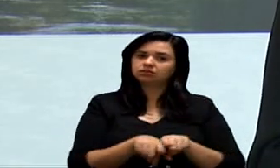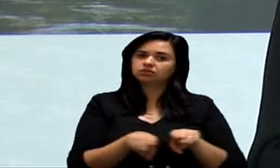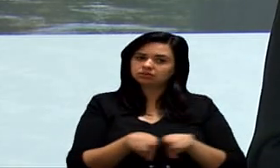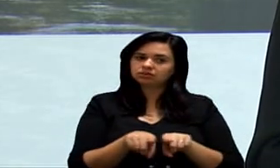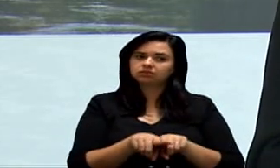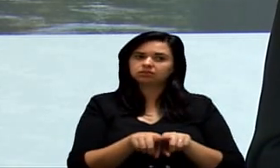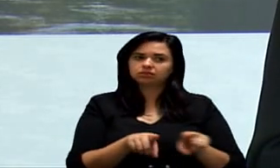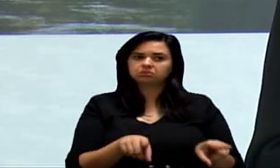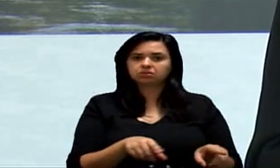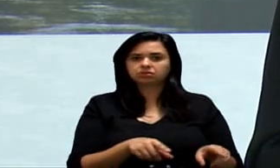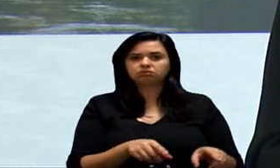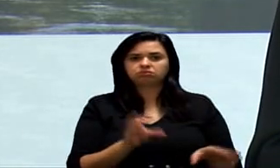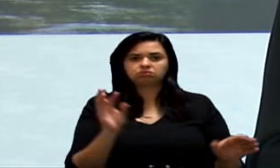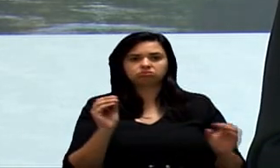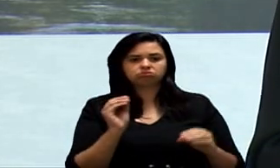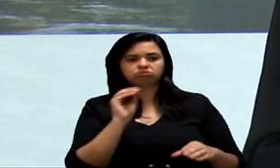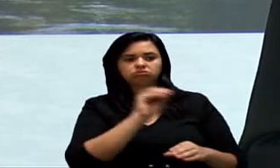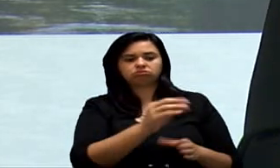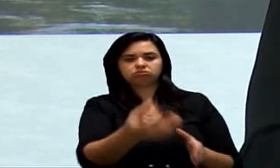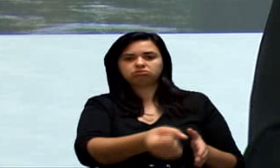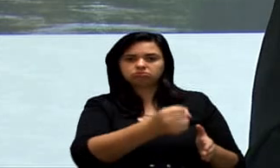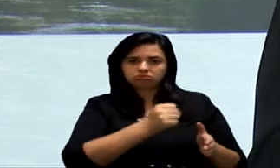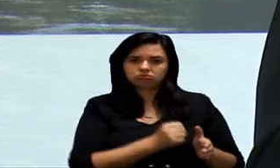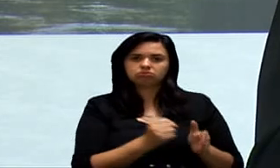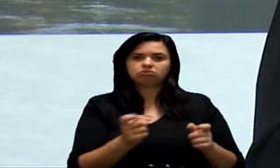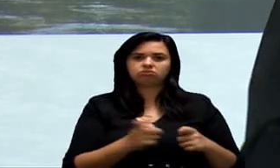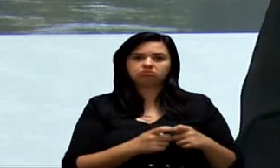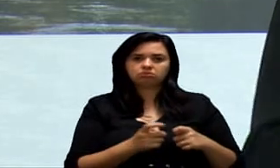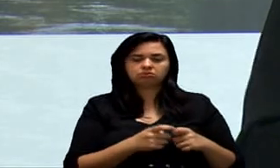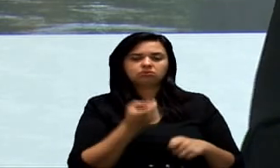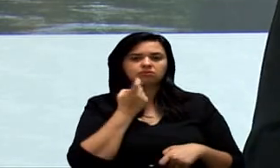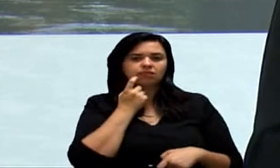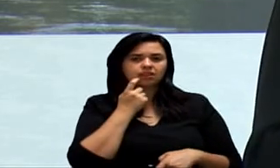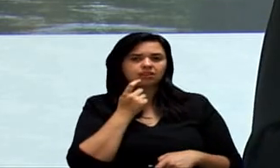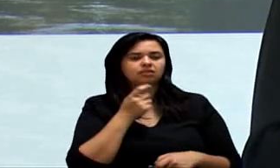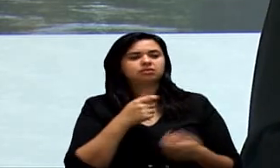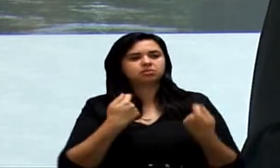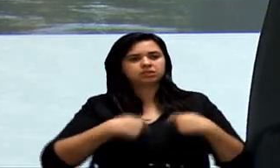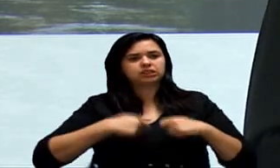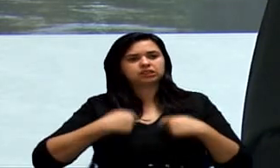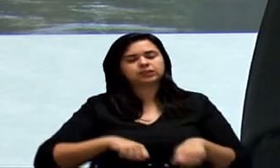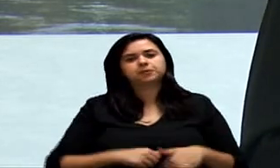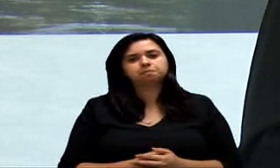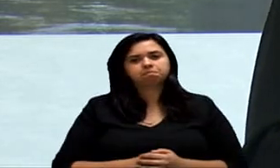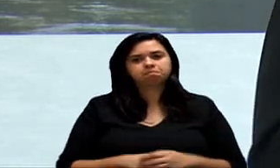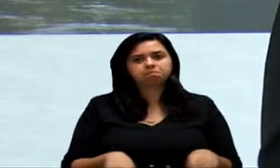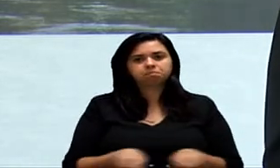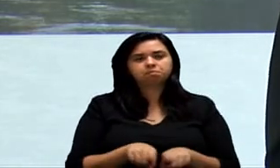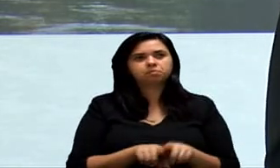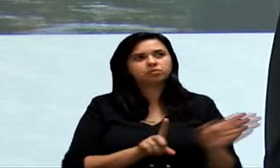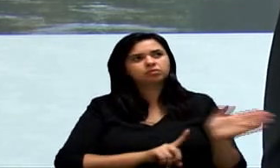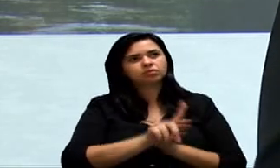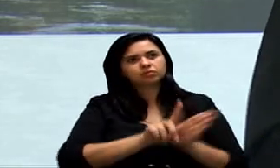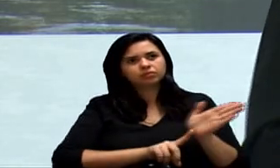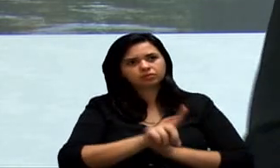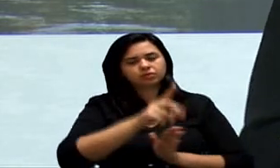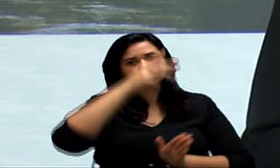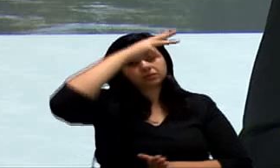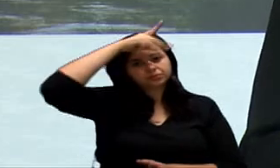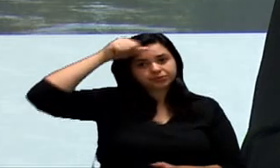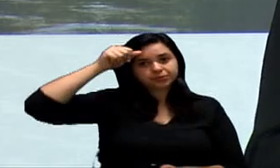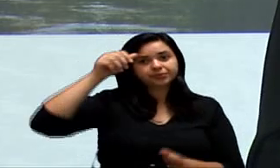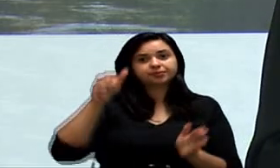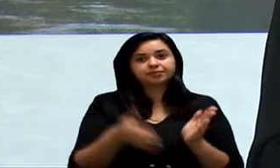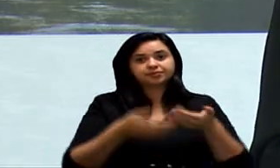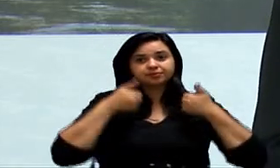maior no entorno, né? Então, a gente vem aqui questionando, pedindo ao prefeito essa situação para dar